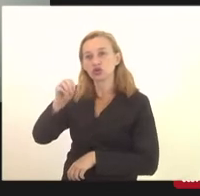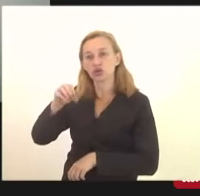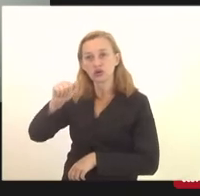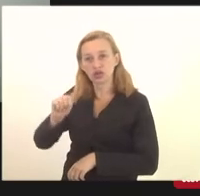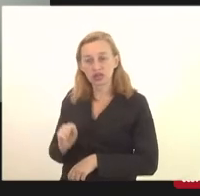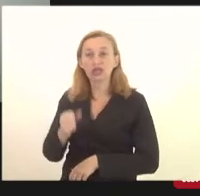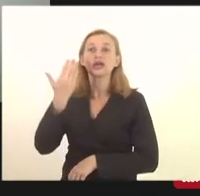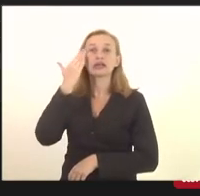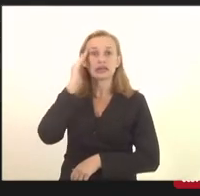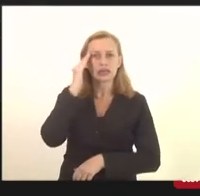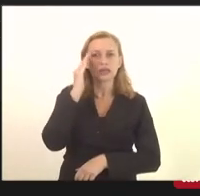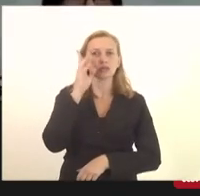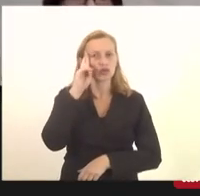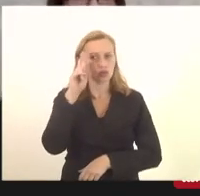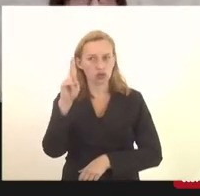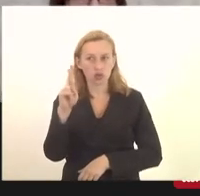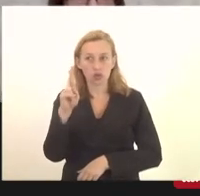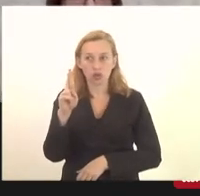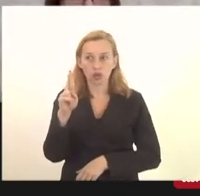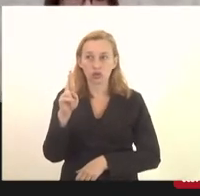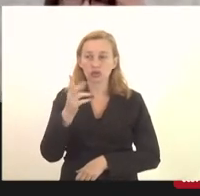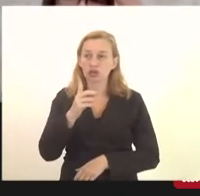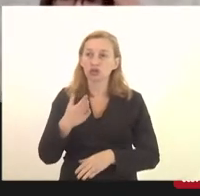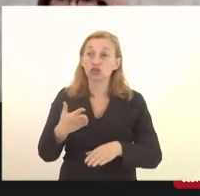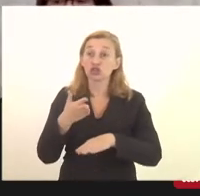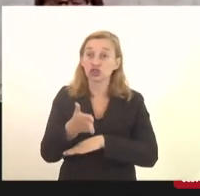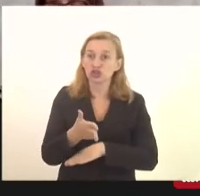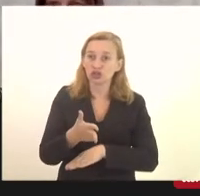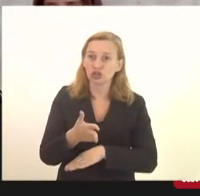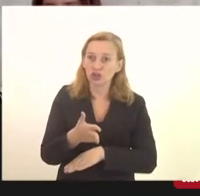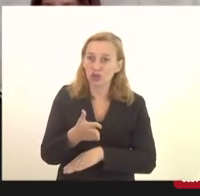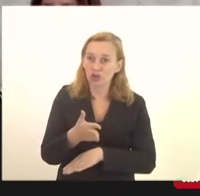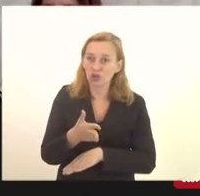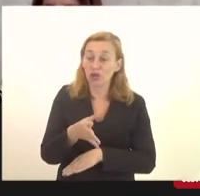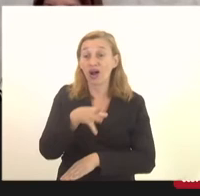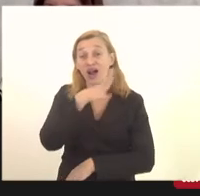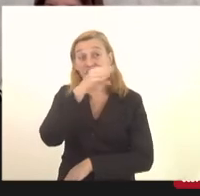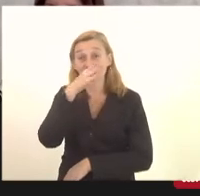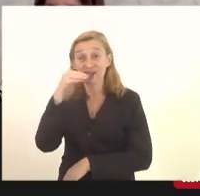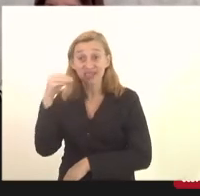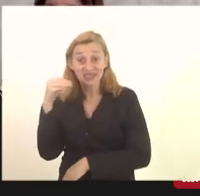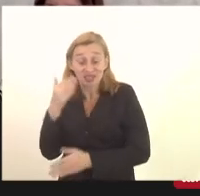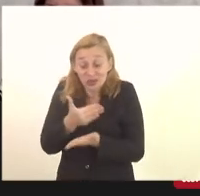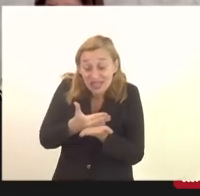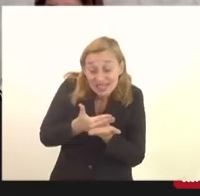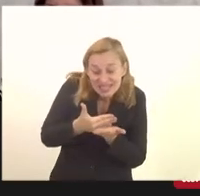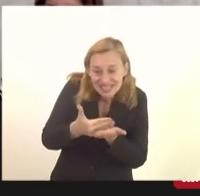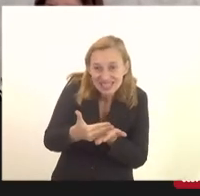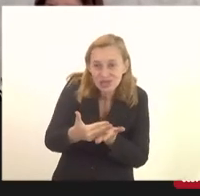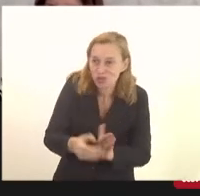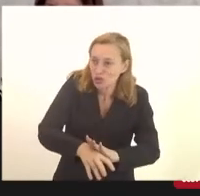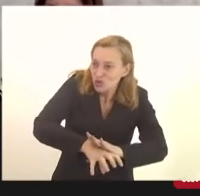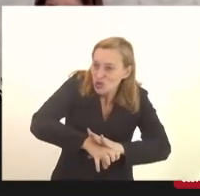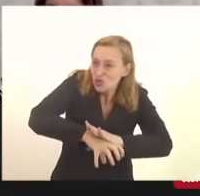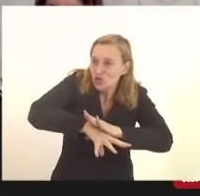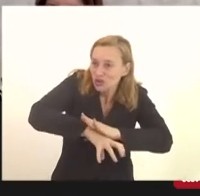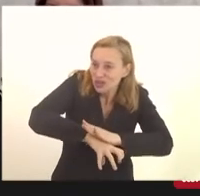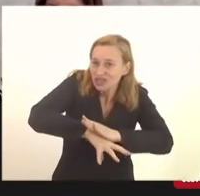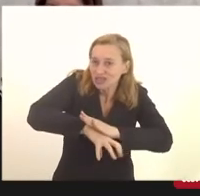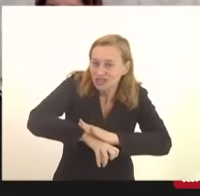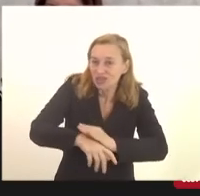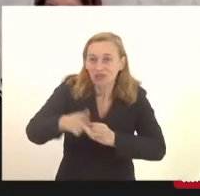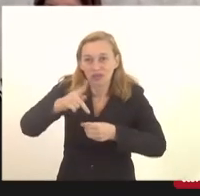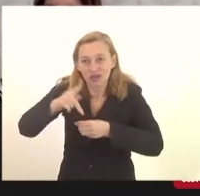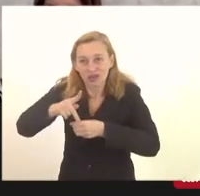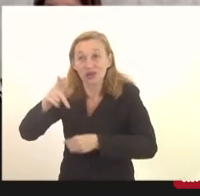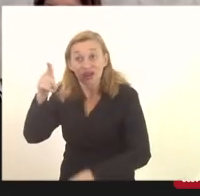estão não chegaram ainda nem à adolescência da exploração de petróleo e gás no nosso, nas costas do Rio de